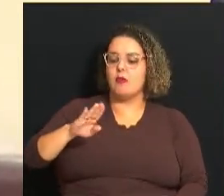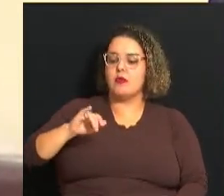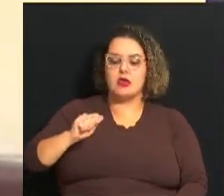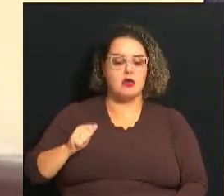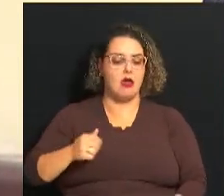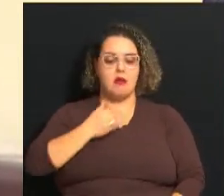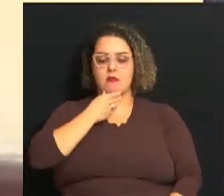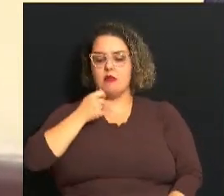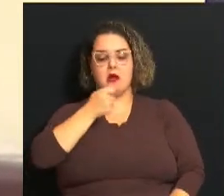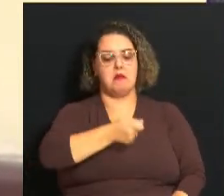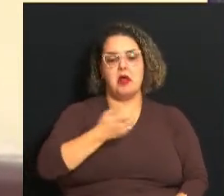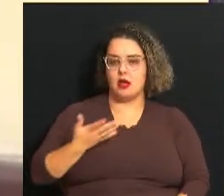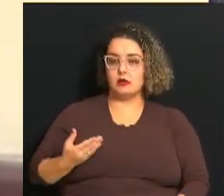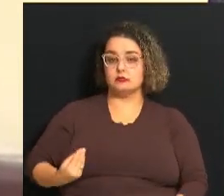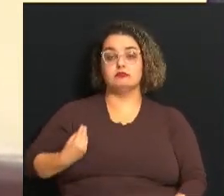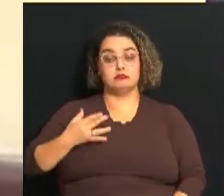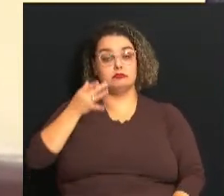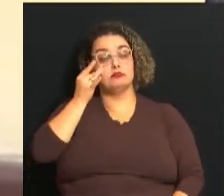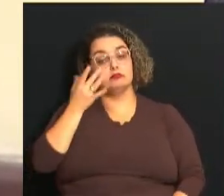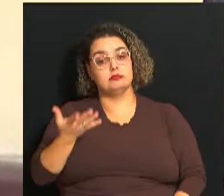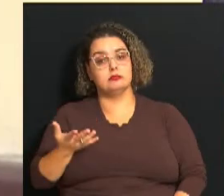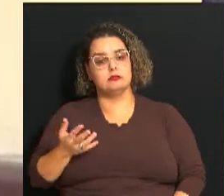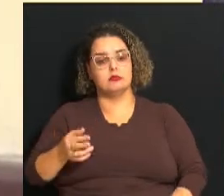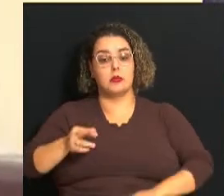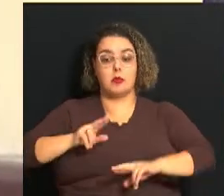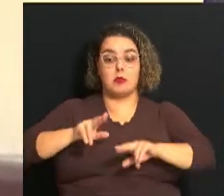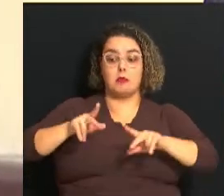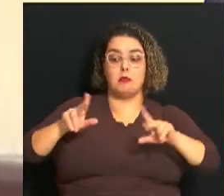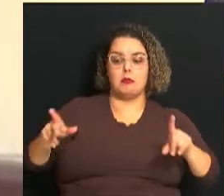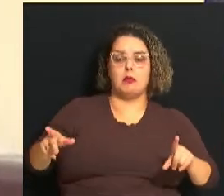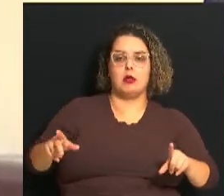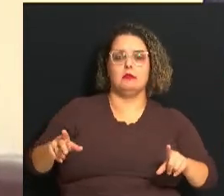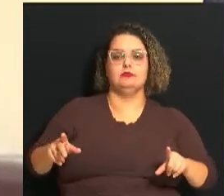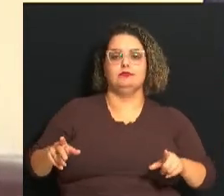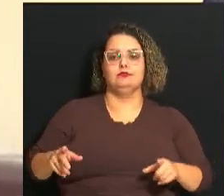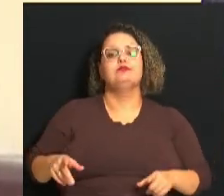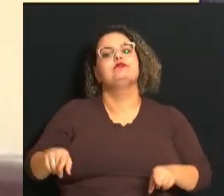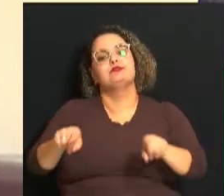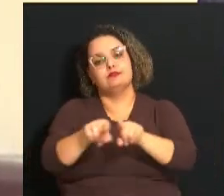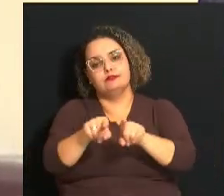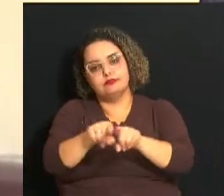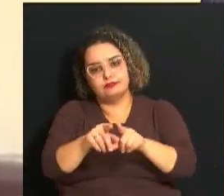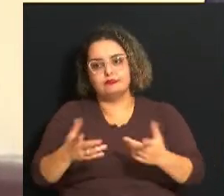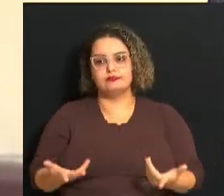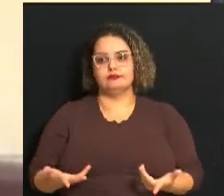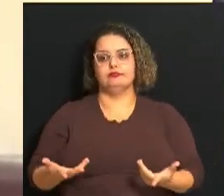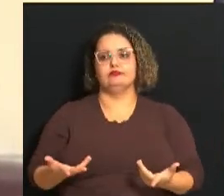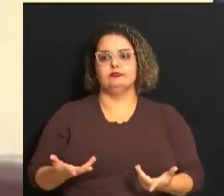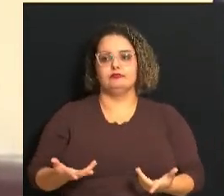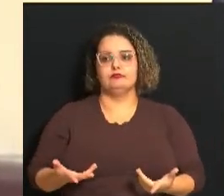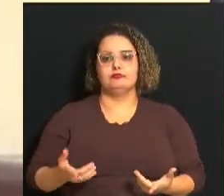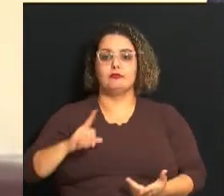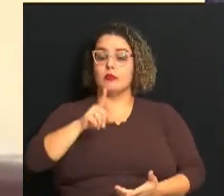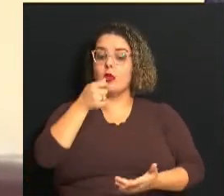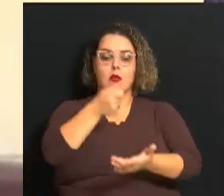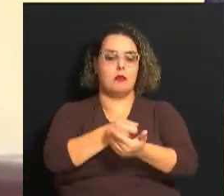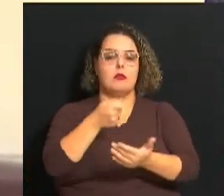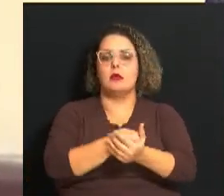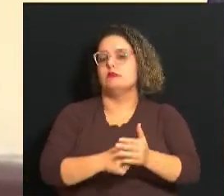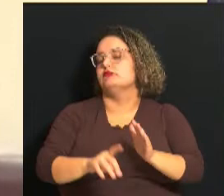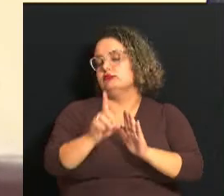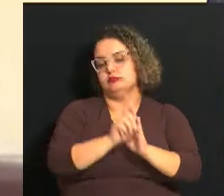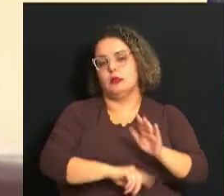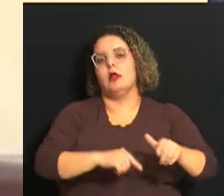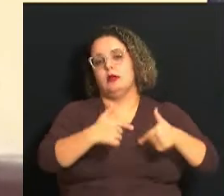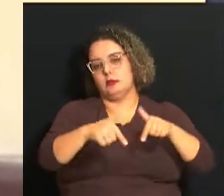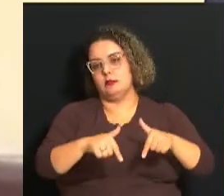EA nossa sociedade com uma diferença social gritante é Implica também é descumprimentos do direito do trabalhador